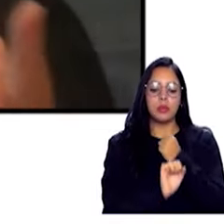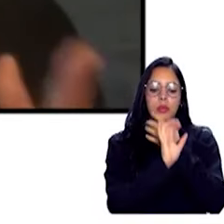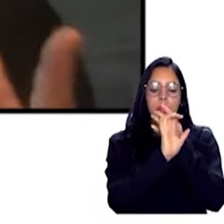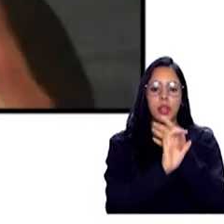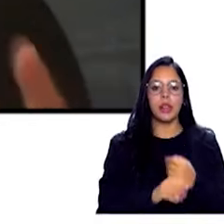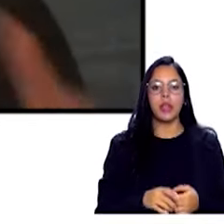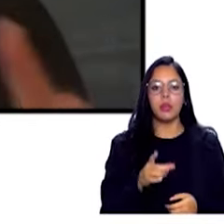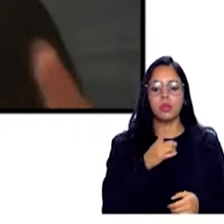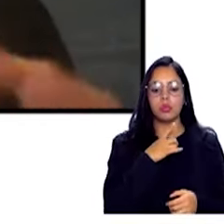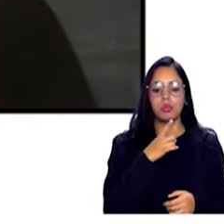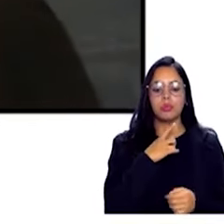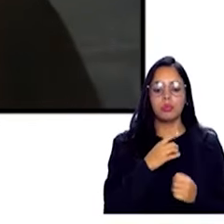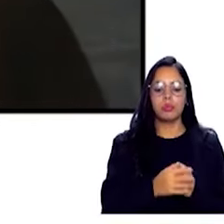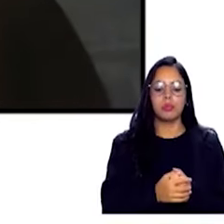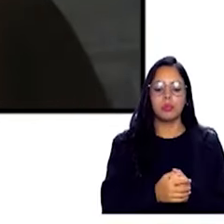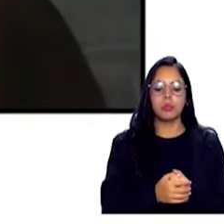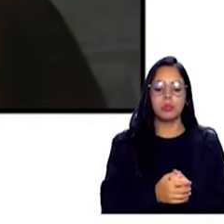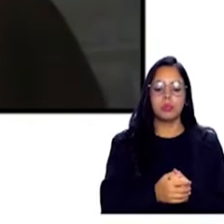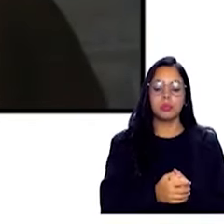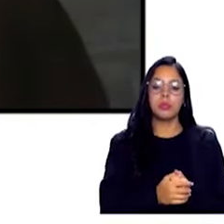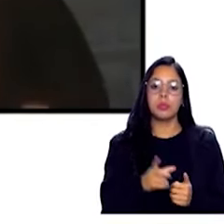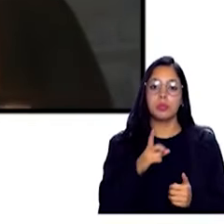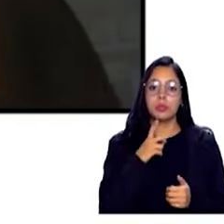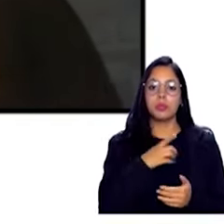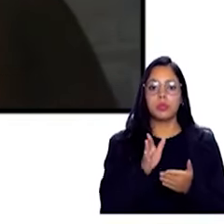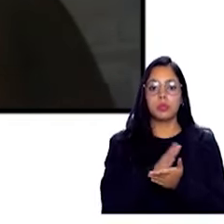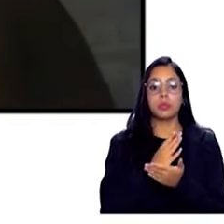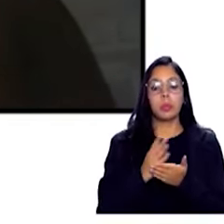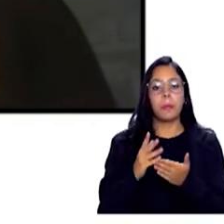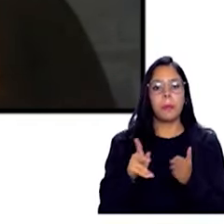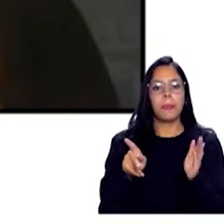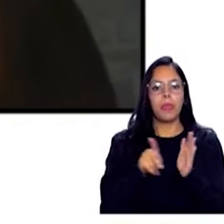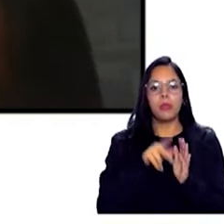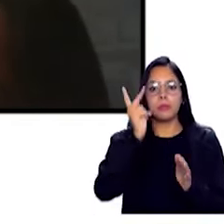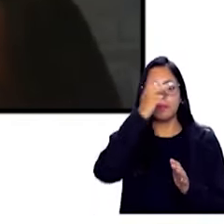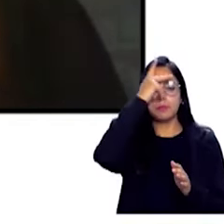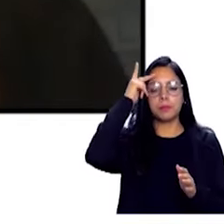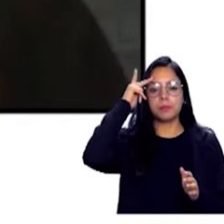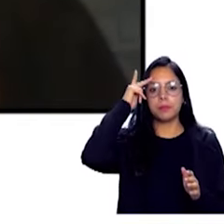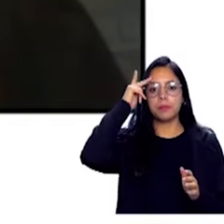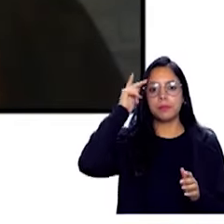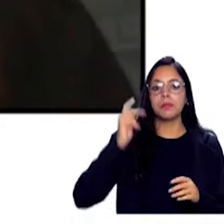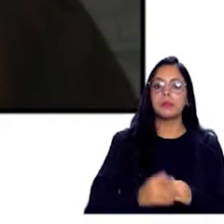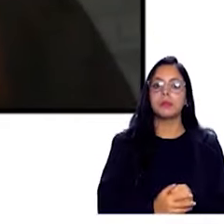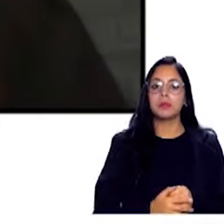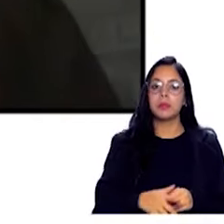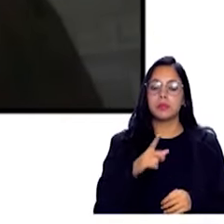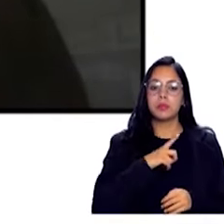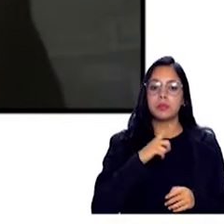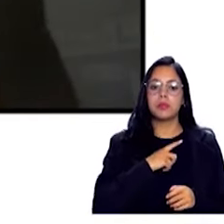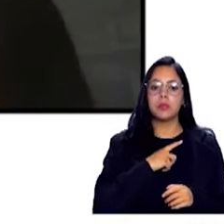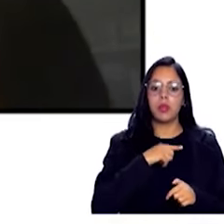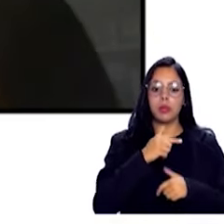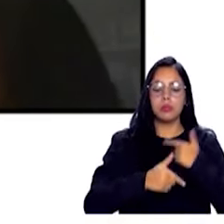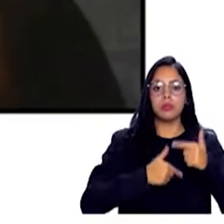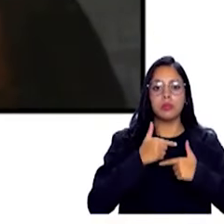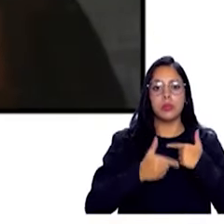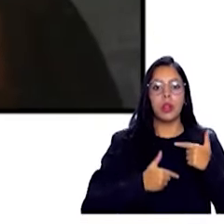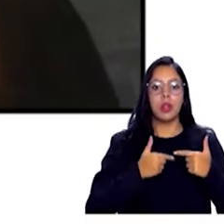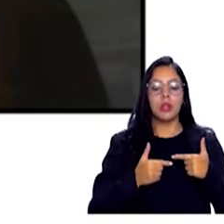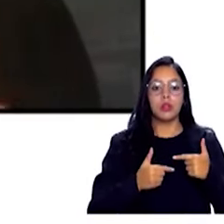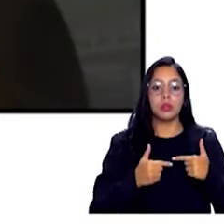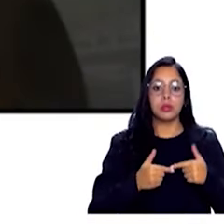acho que ainda está no Imaginário das pessoas que a a a tarefa das cortes superiores nada mais